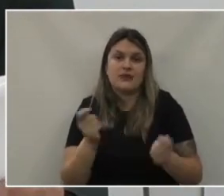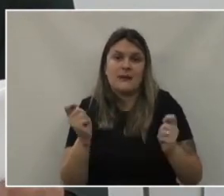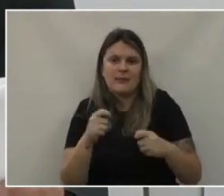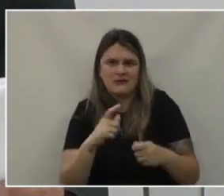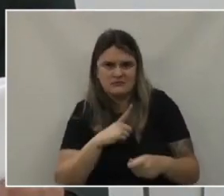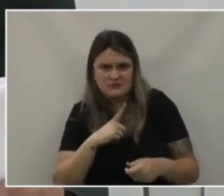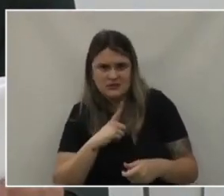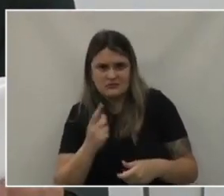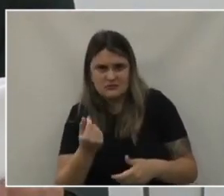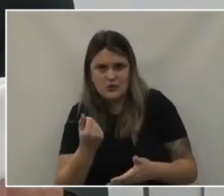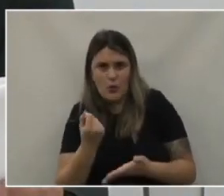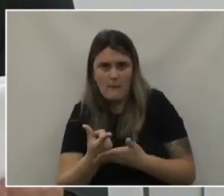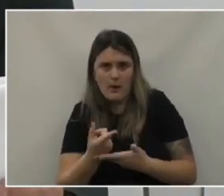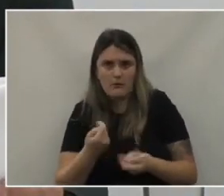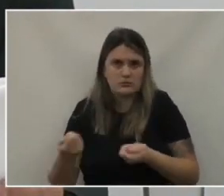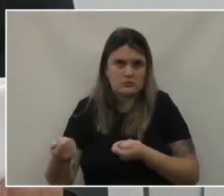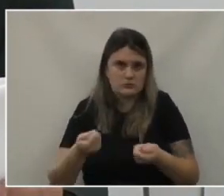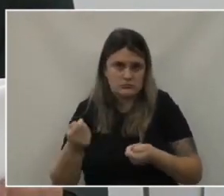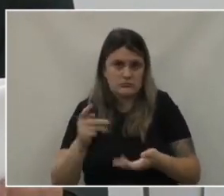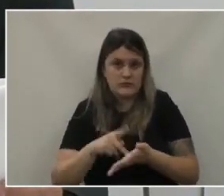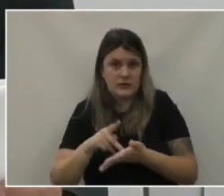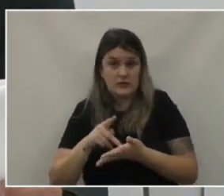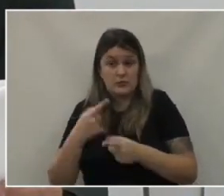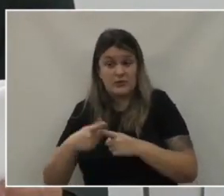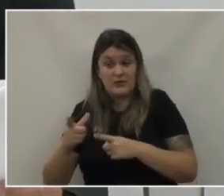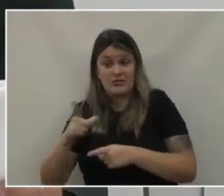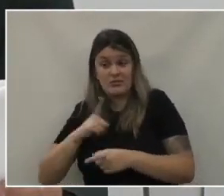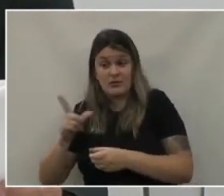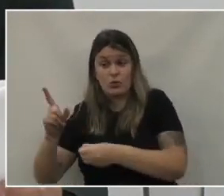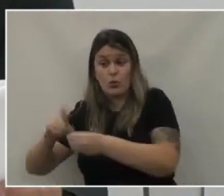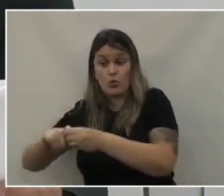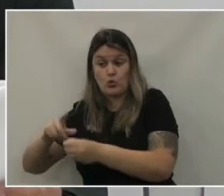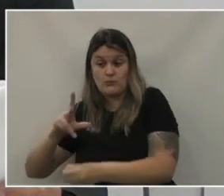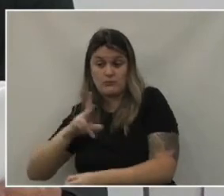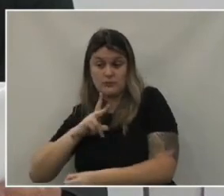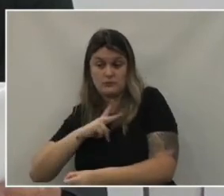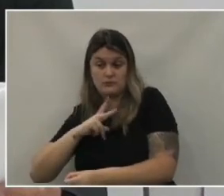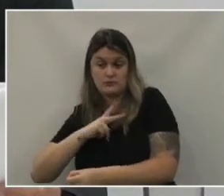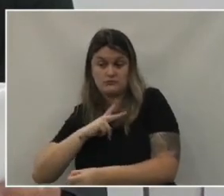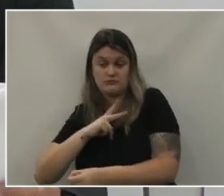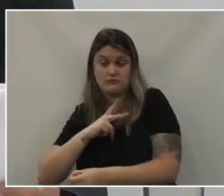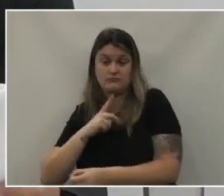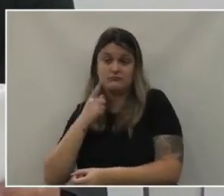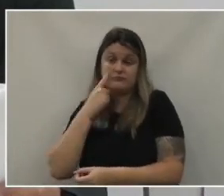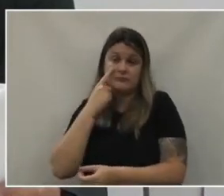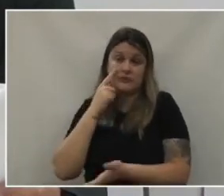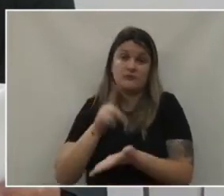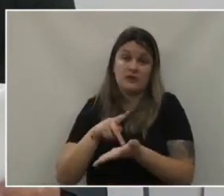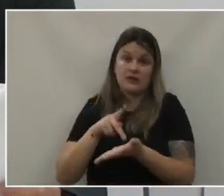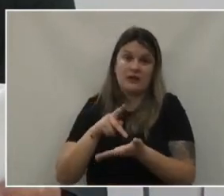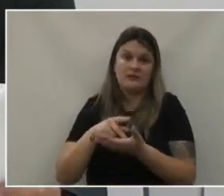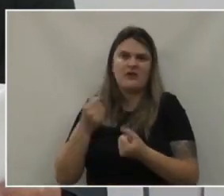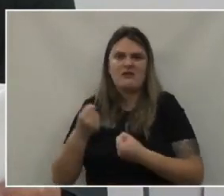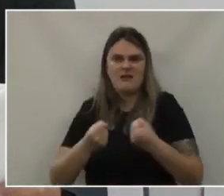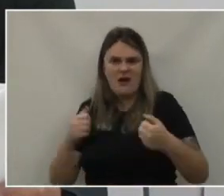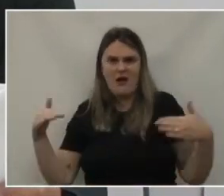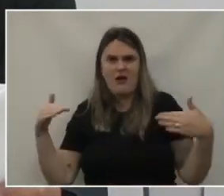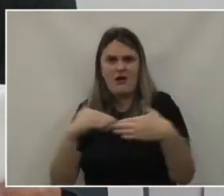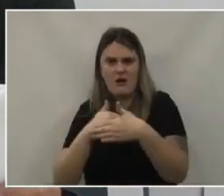condições e como que seria a negociação realmente com o proprietário. Tem uma questão que realmente o fluxo é muito